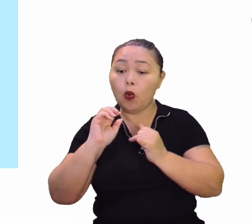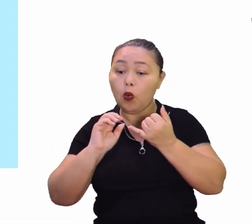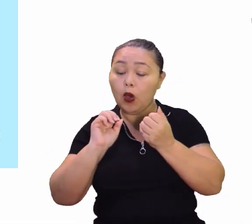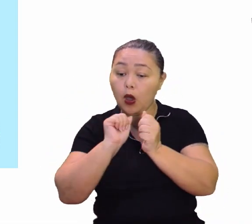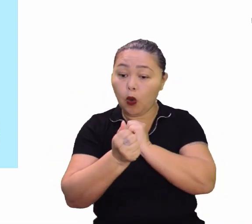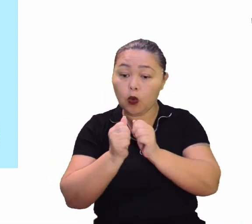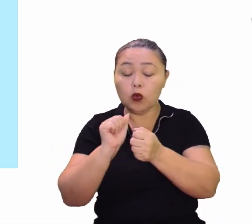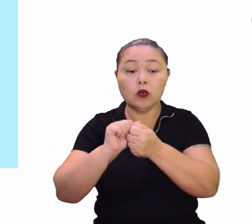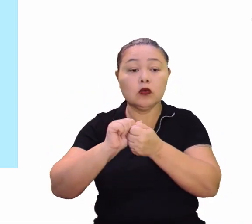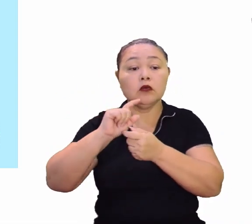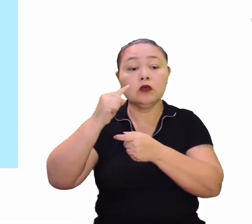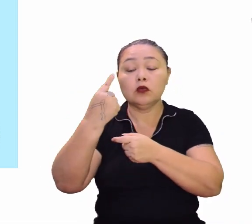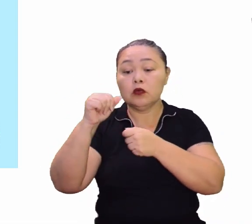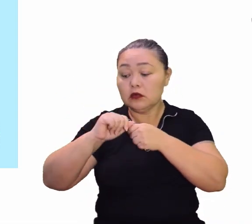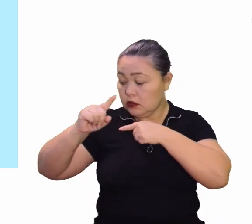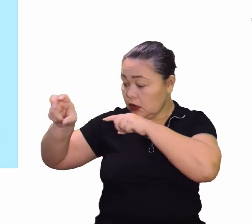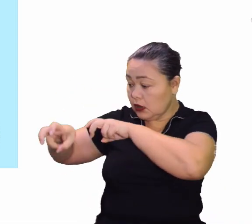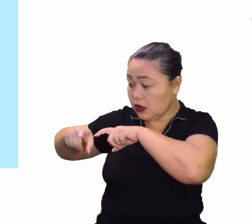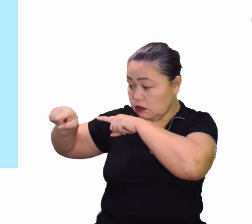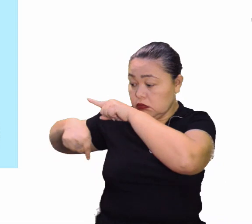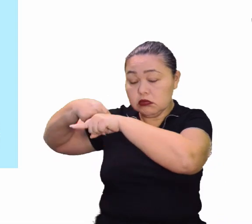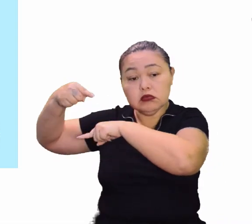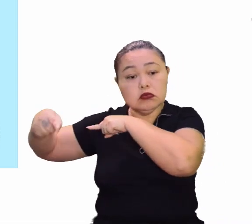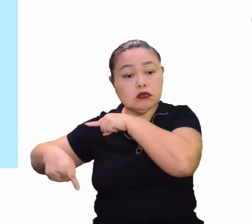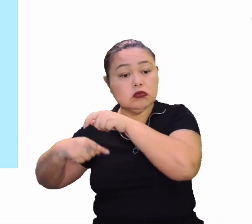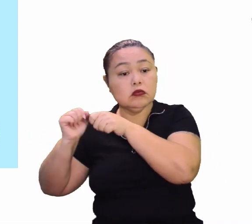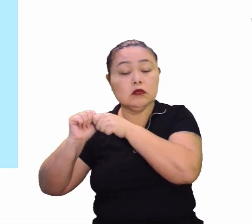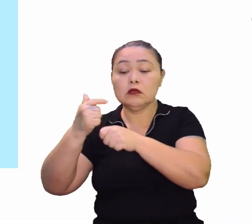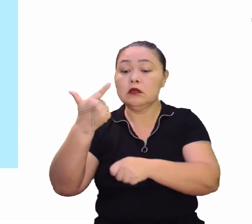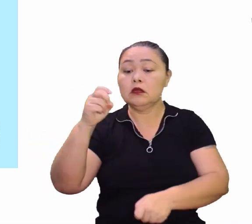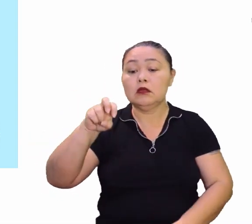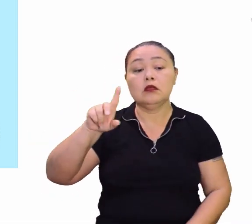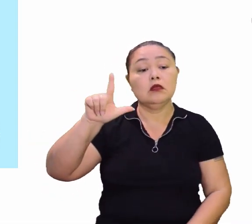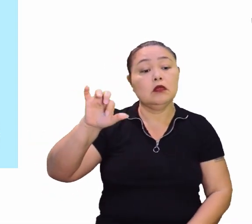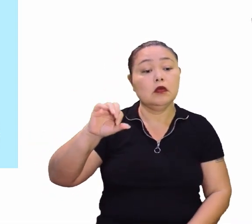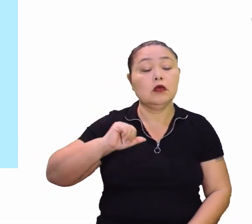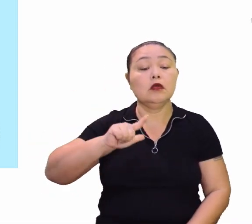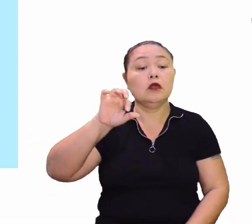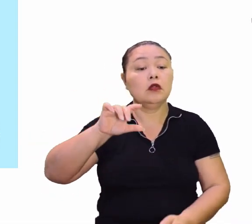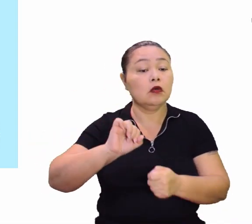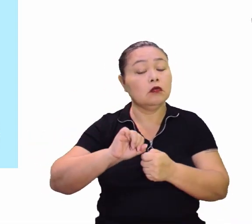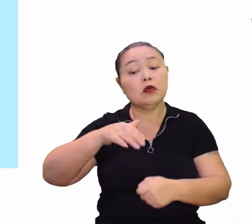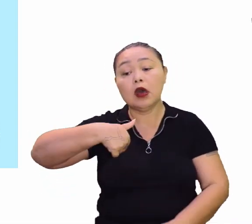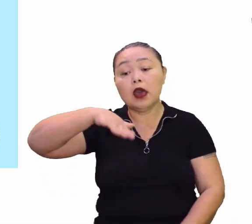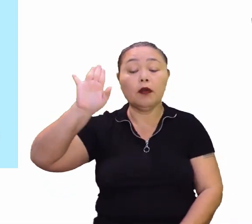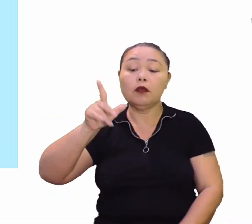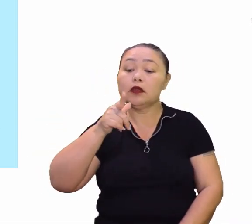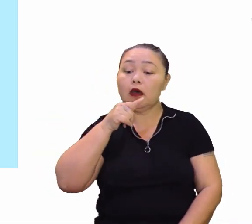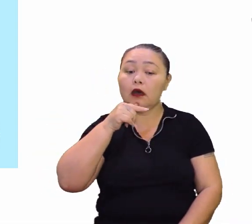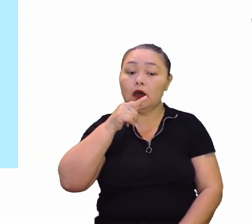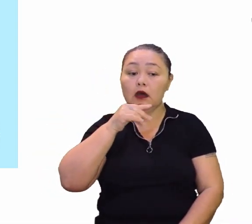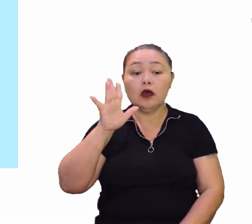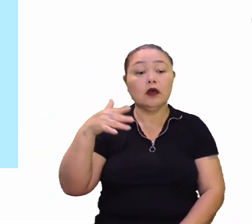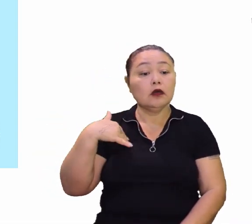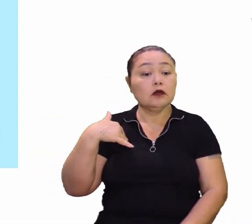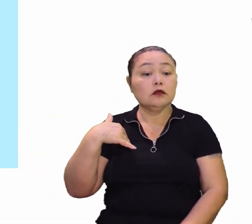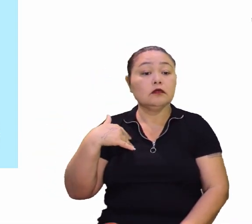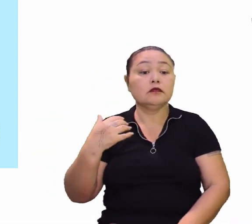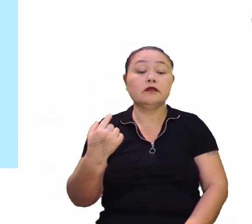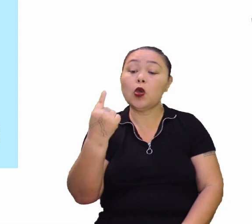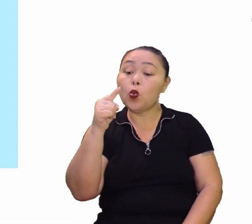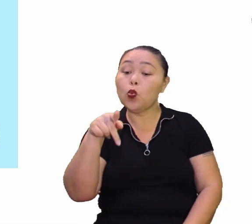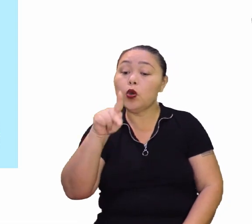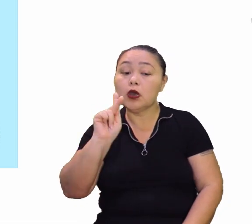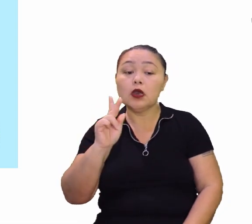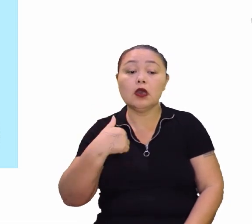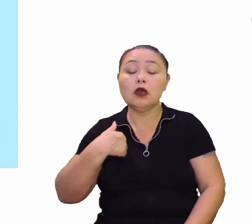quilo no processo de produção... 2.500 litros. É água, muita água, né? Para fazer um quilo de